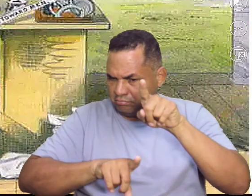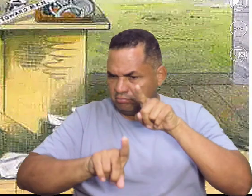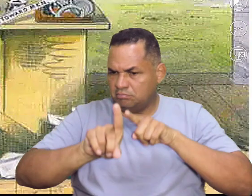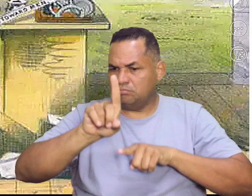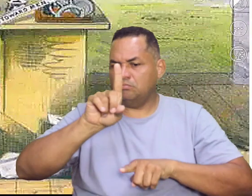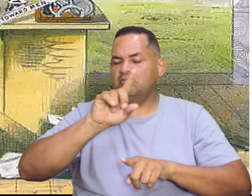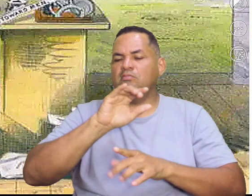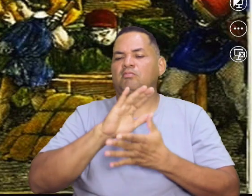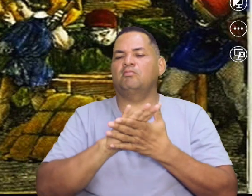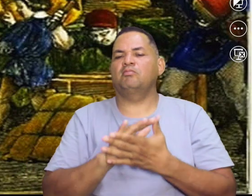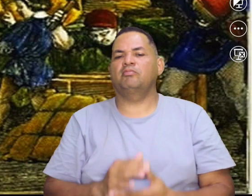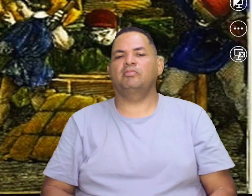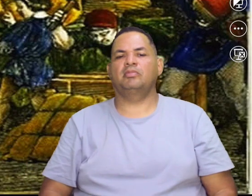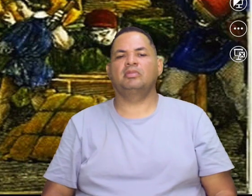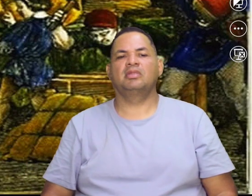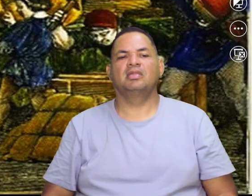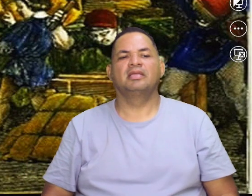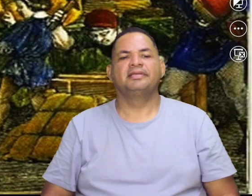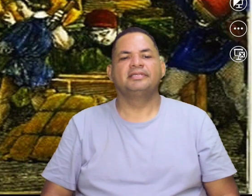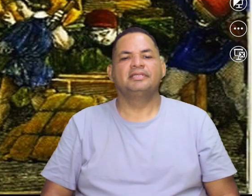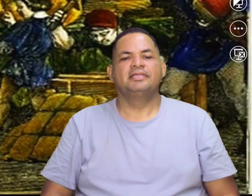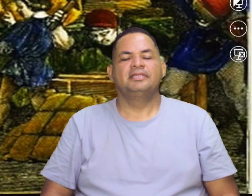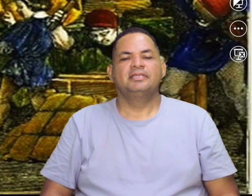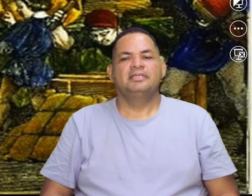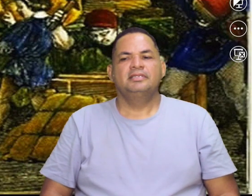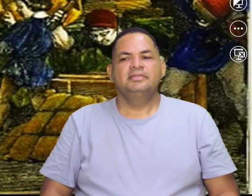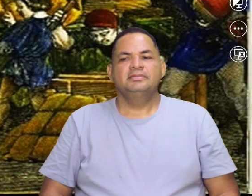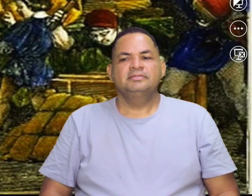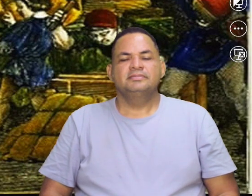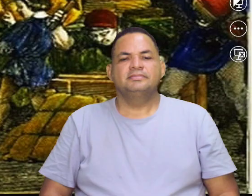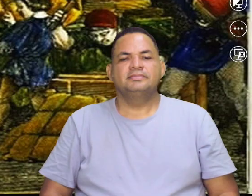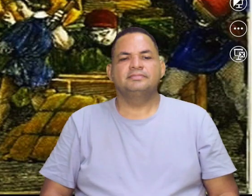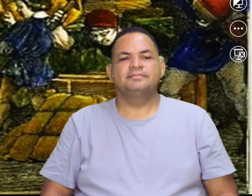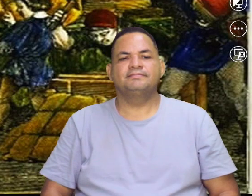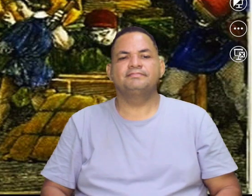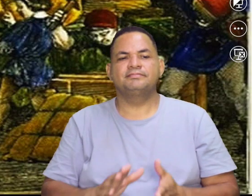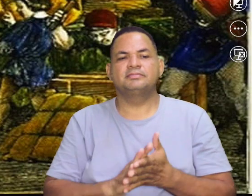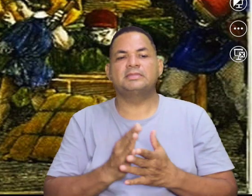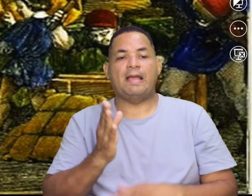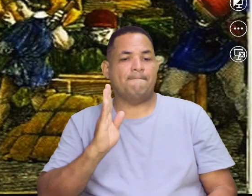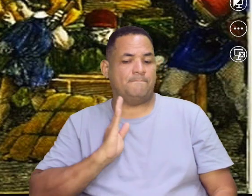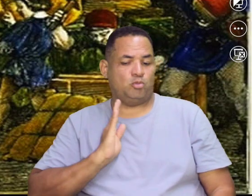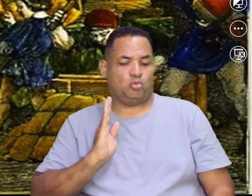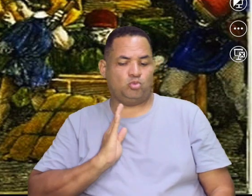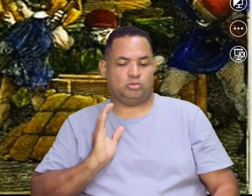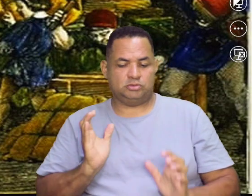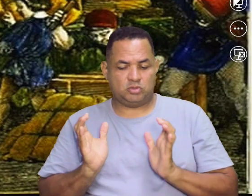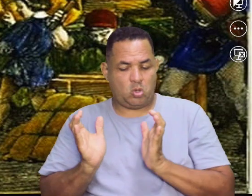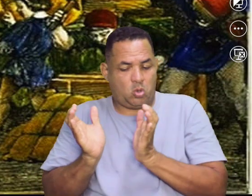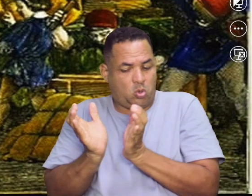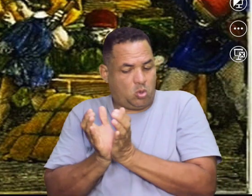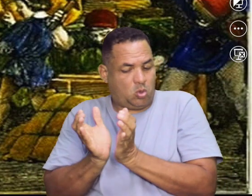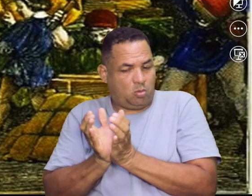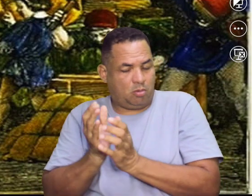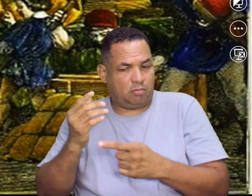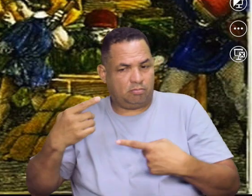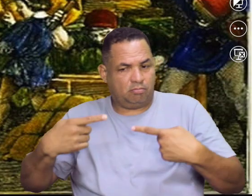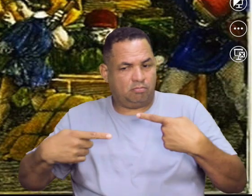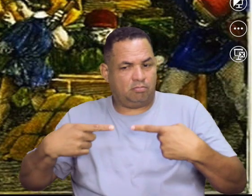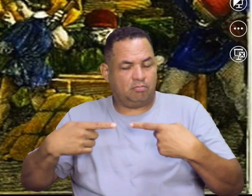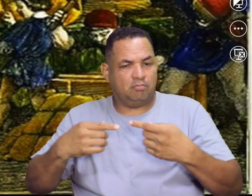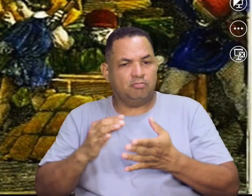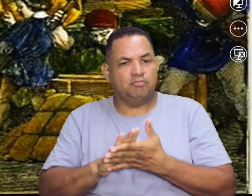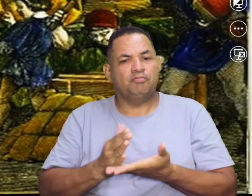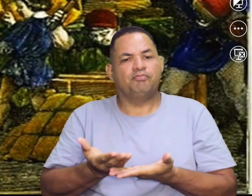vai progredir, certo? E aí, a burguesia, ela vai pegar esse